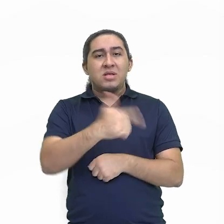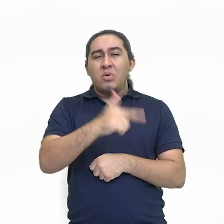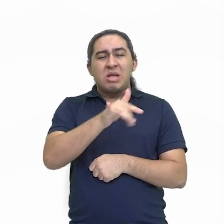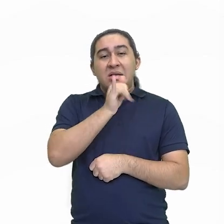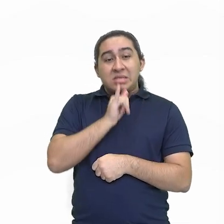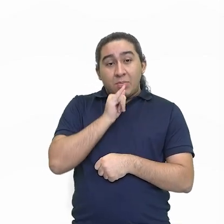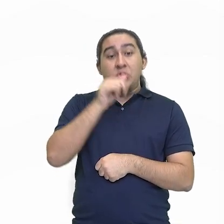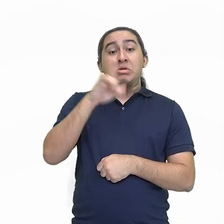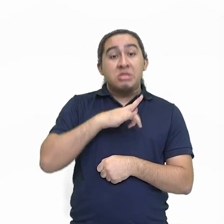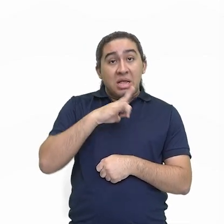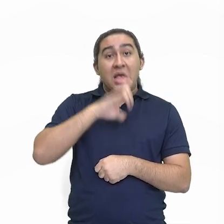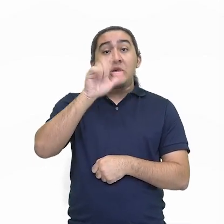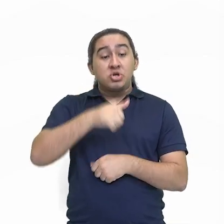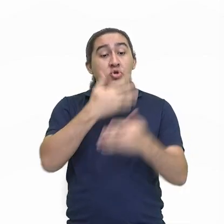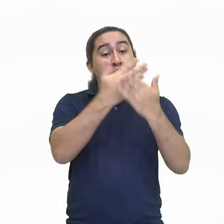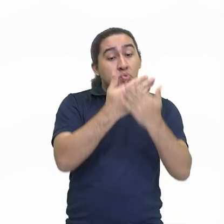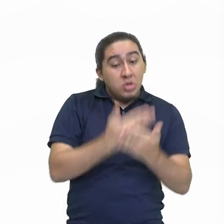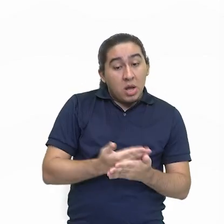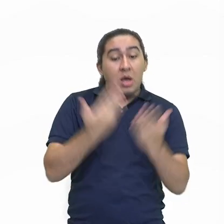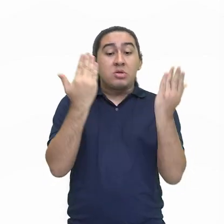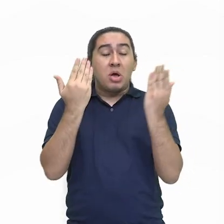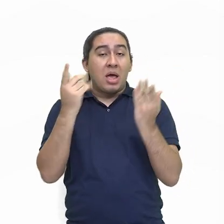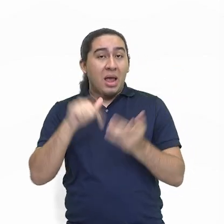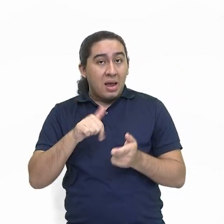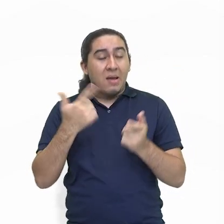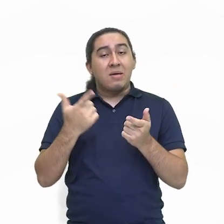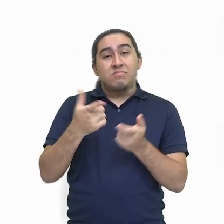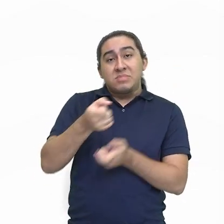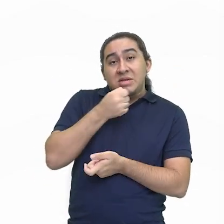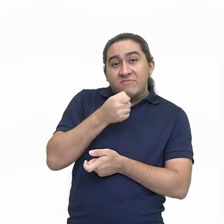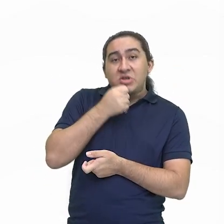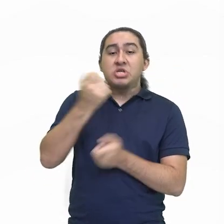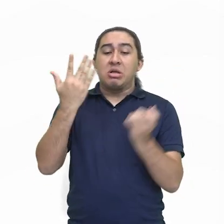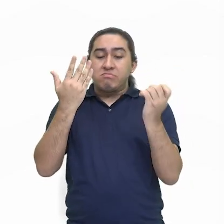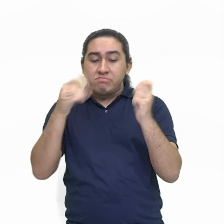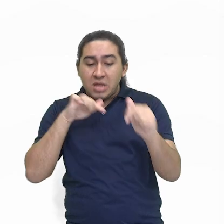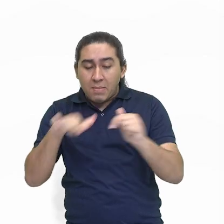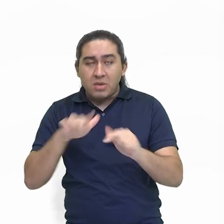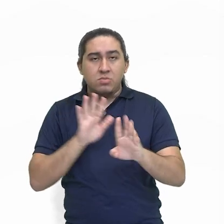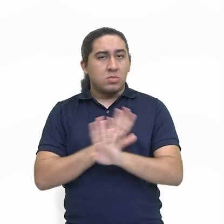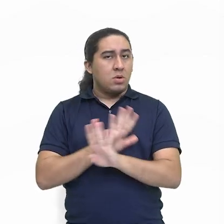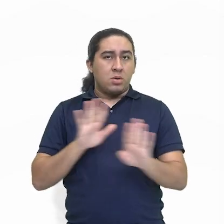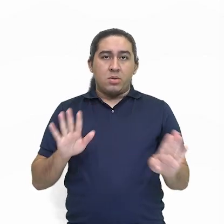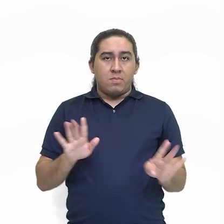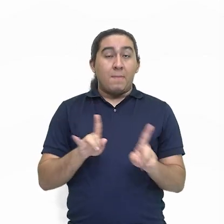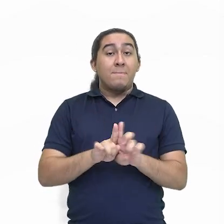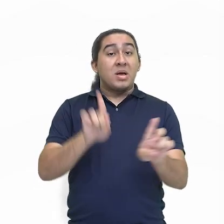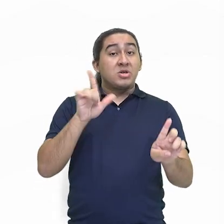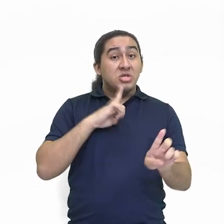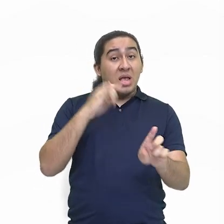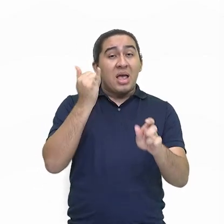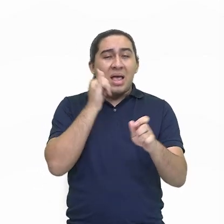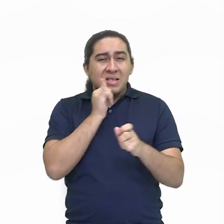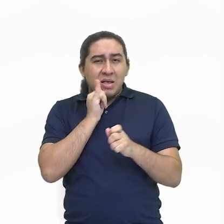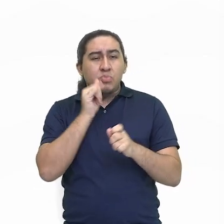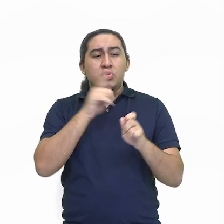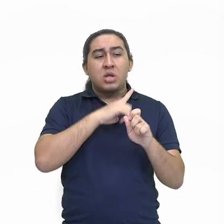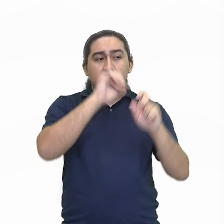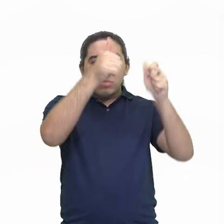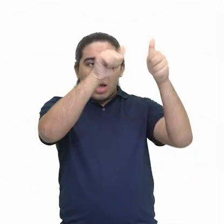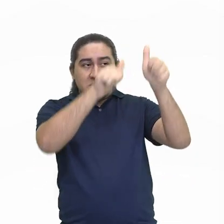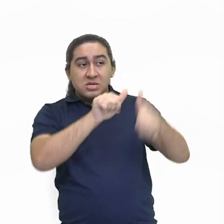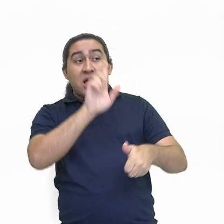olha, estudando para entrevista de emprego. Mas tem algumas informações que dá para eu chegar a